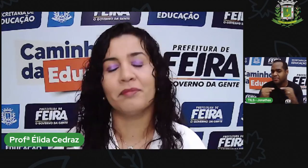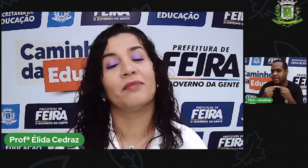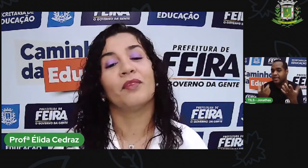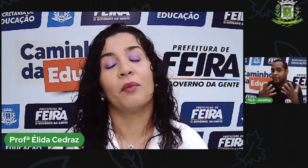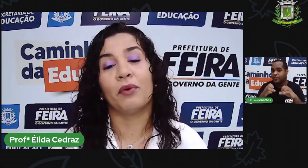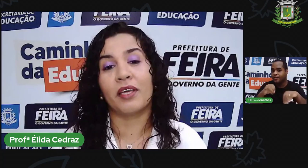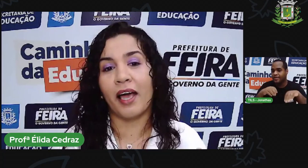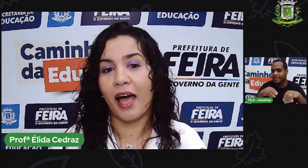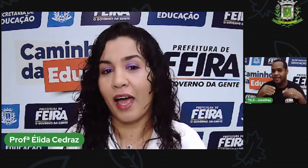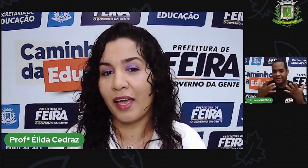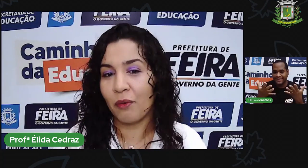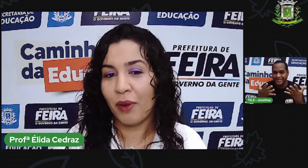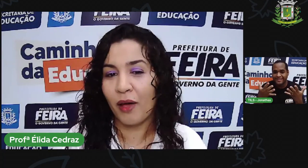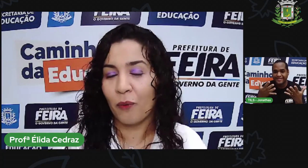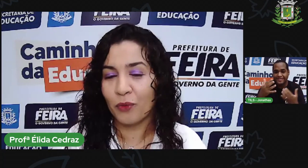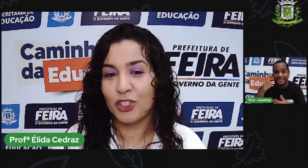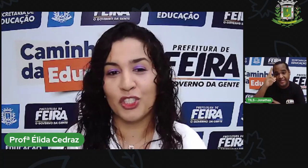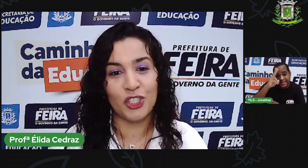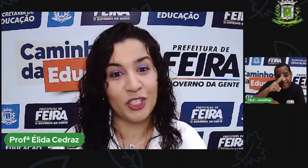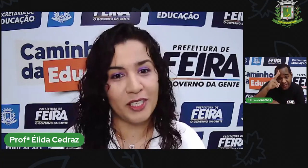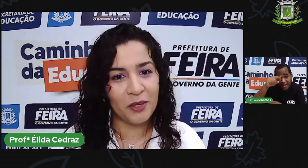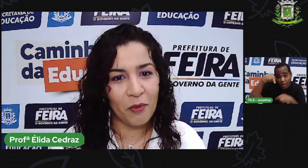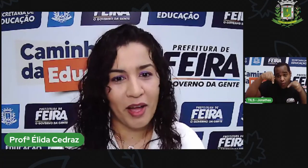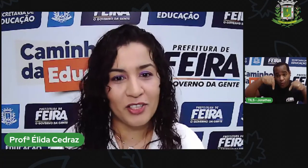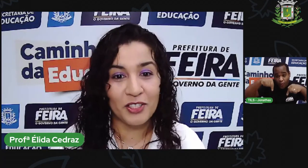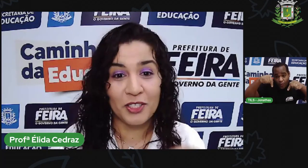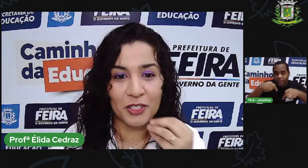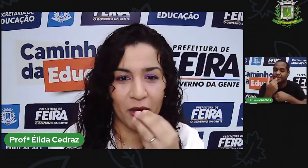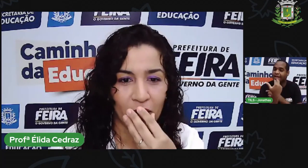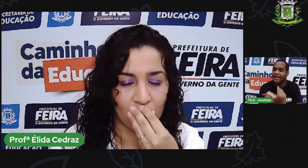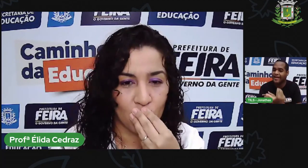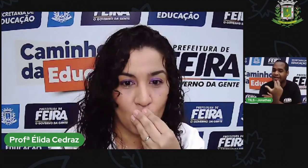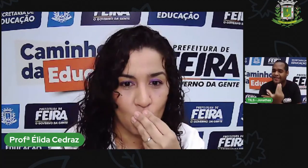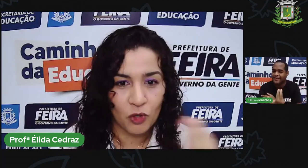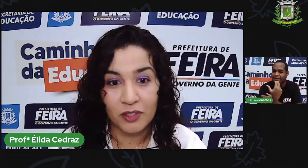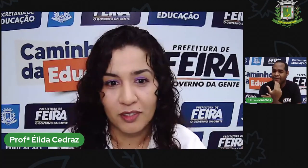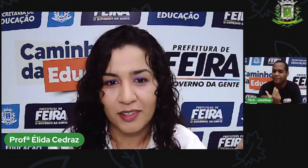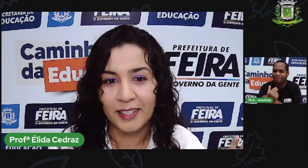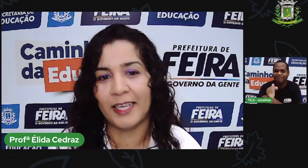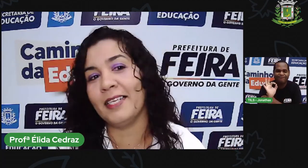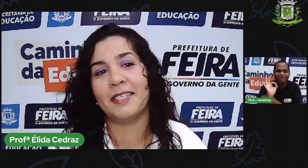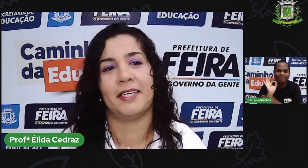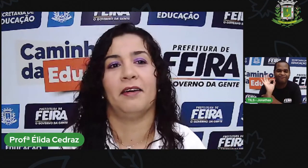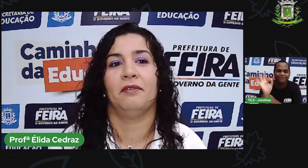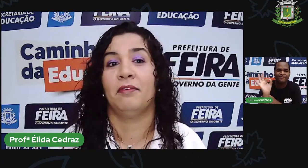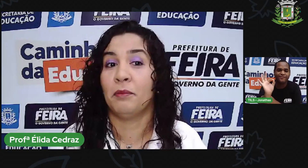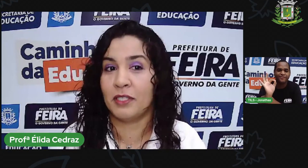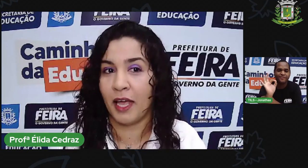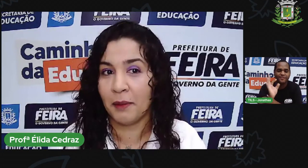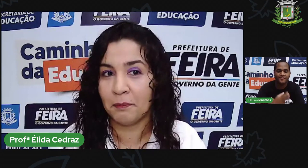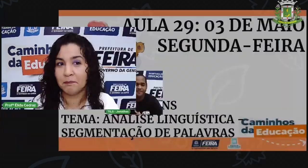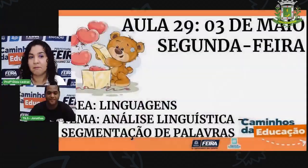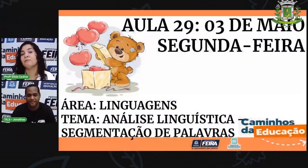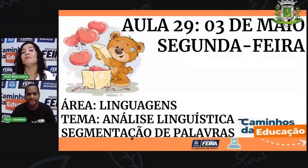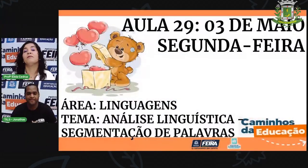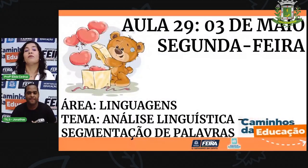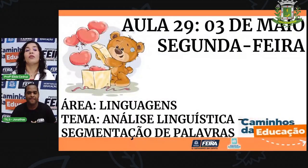aula, porque a aula hoje de linguagens está, ó, delícia. Vamos